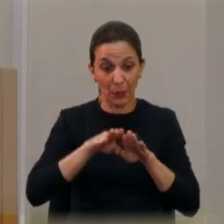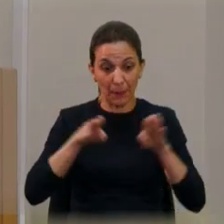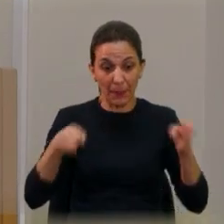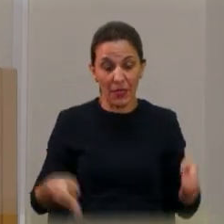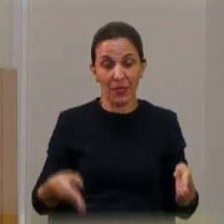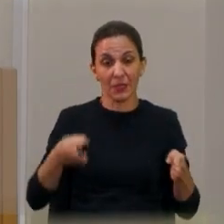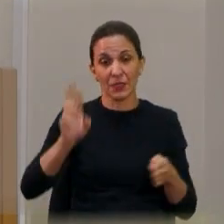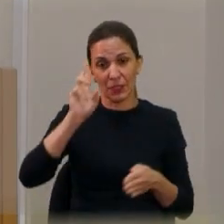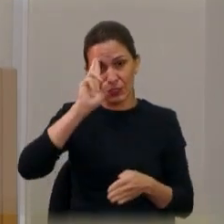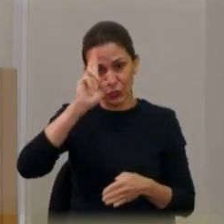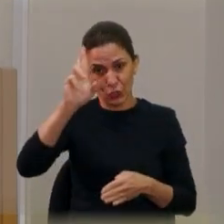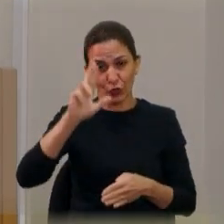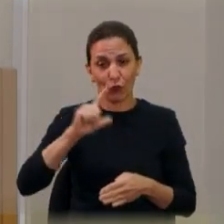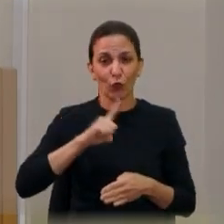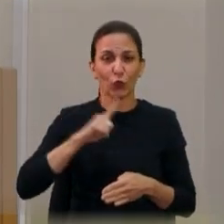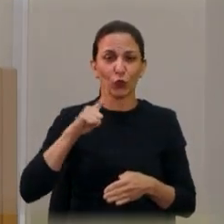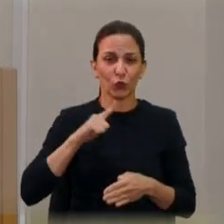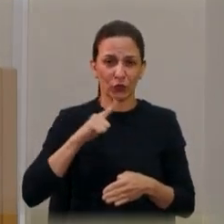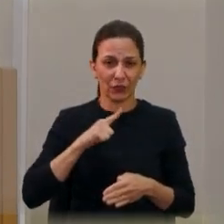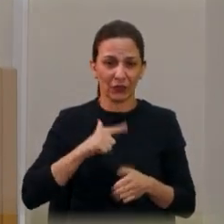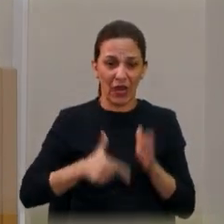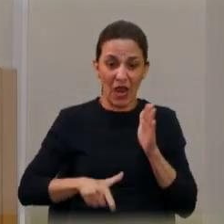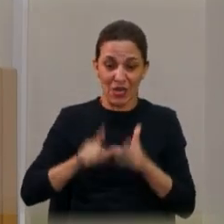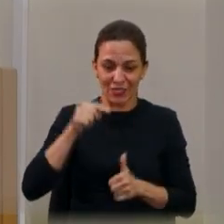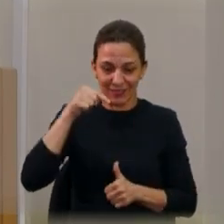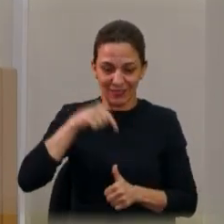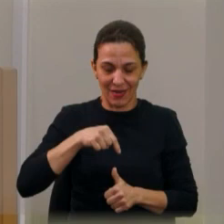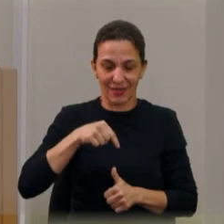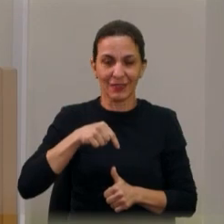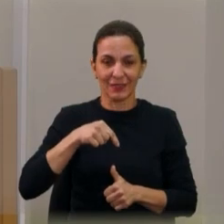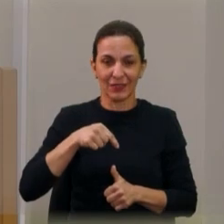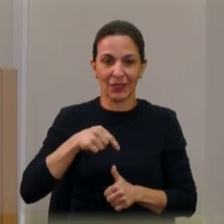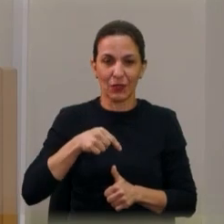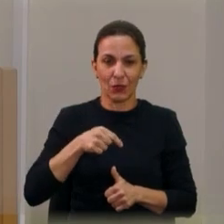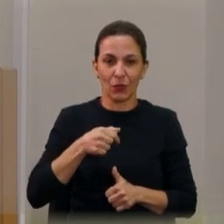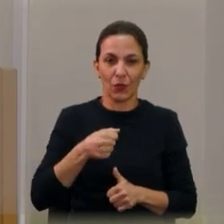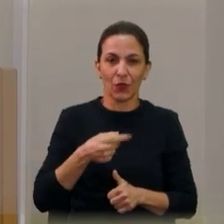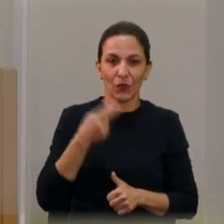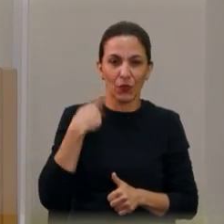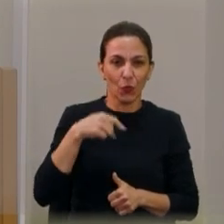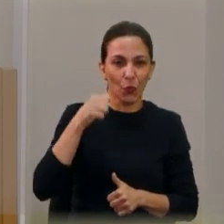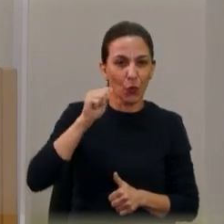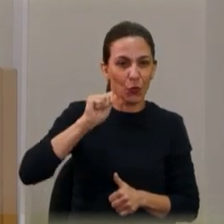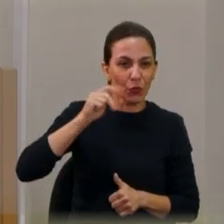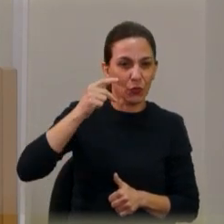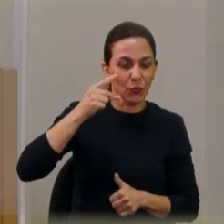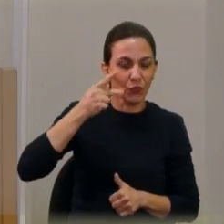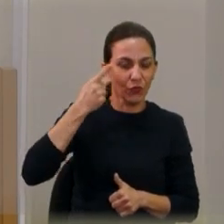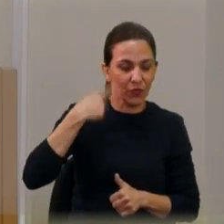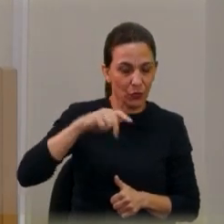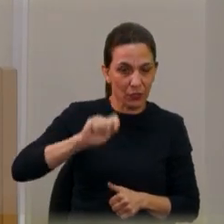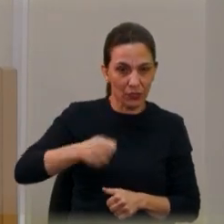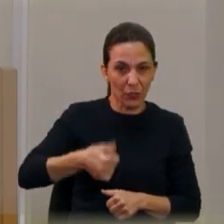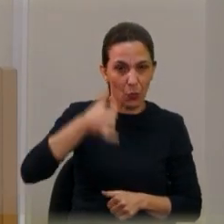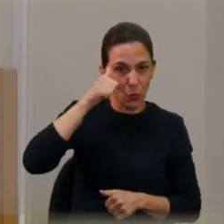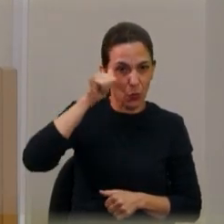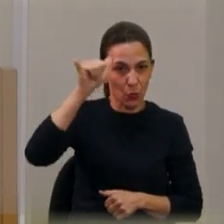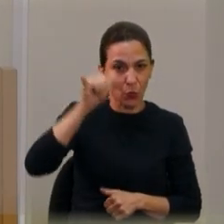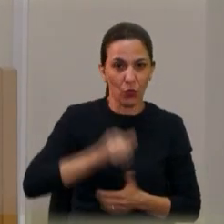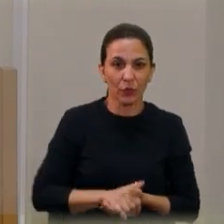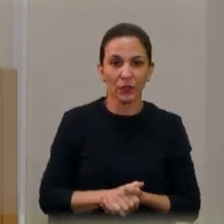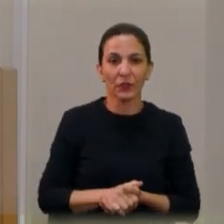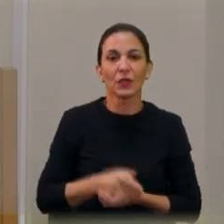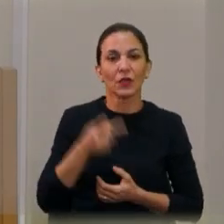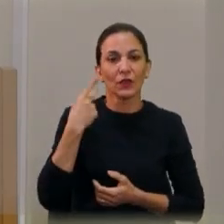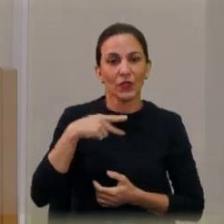diretora que antecedeu esta que era o boi nosso querido Aloísio Braz boi